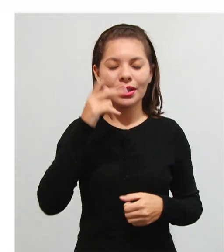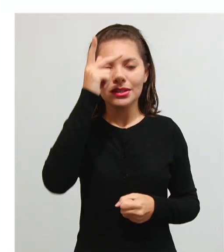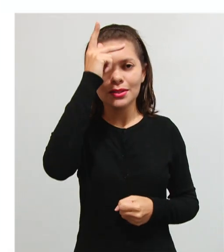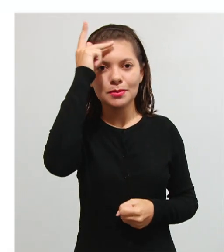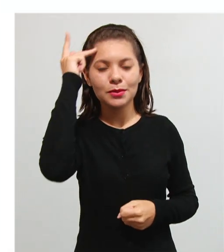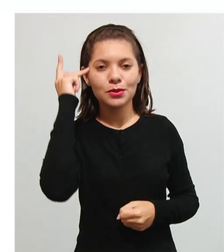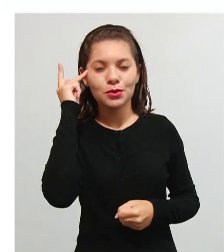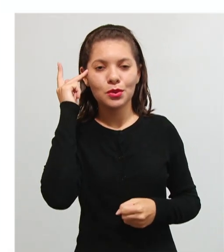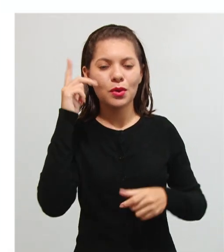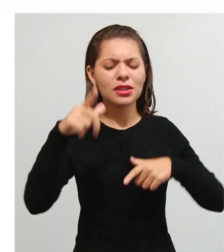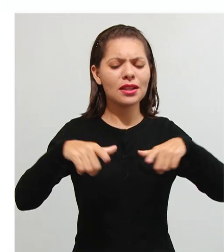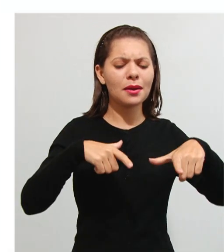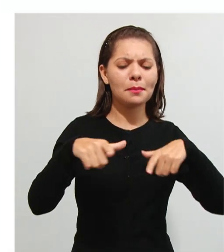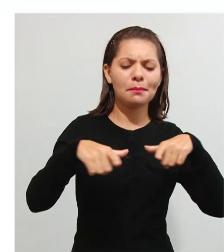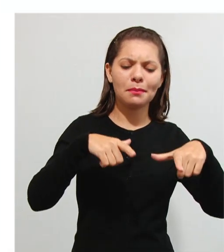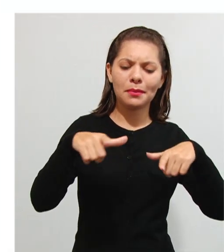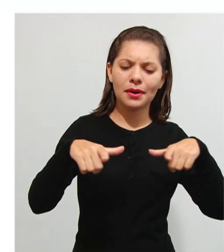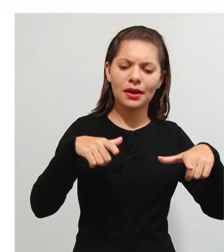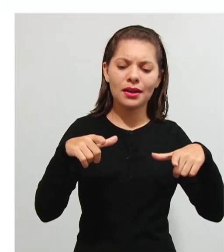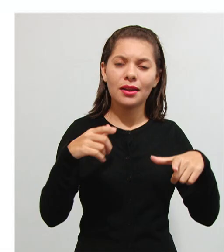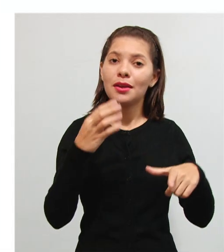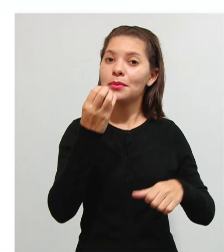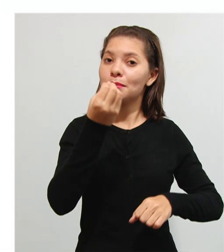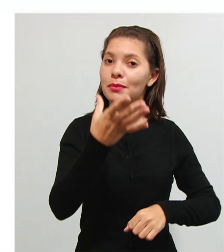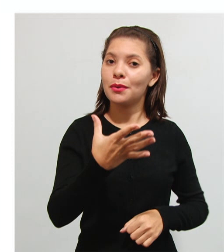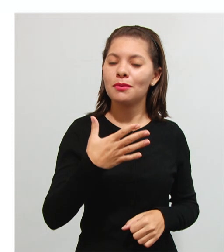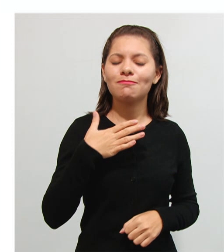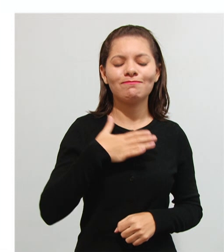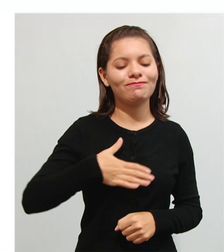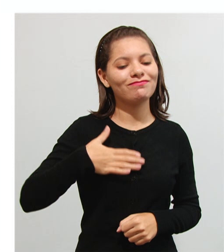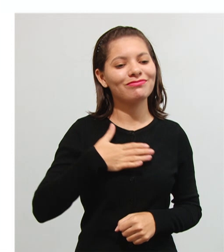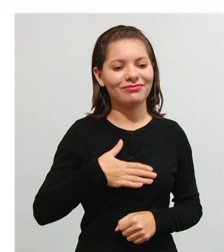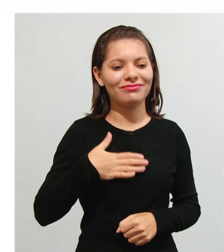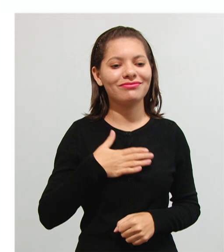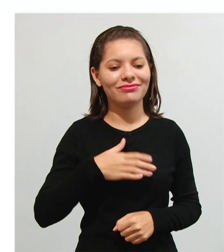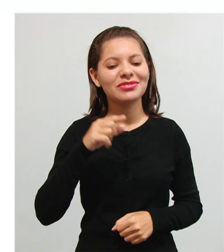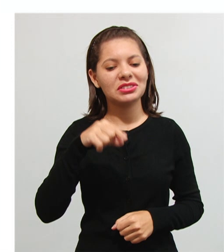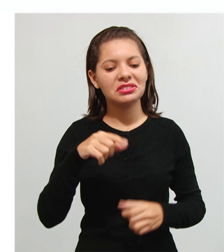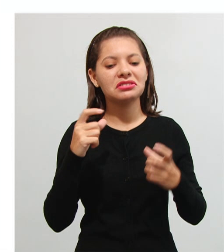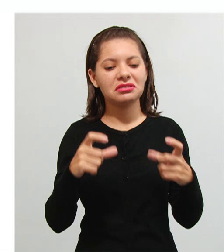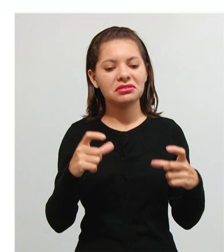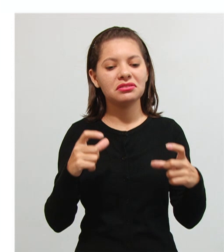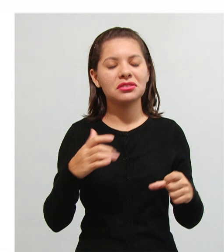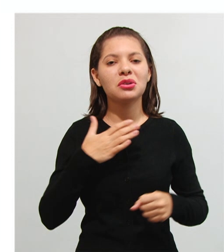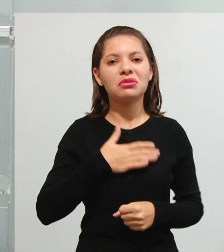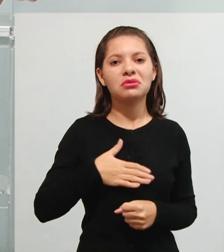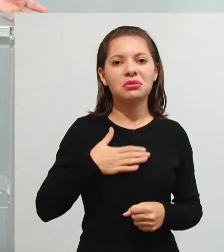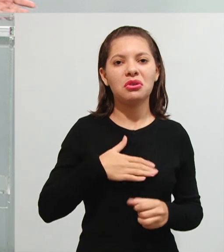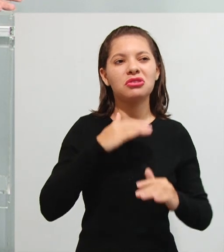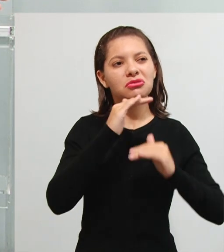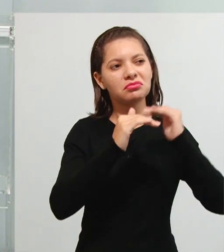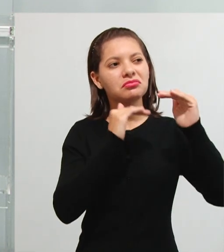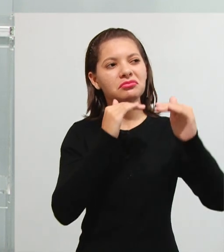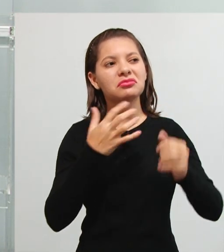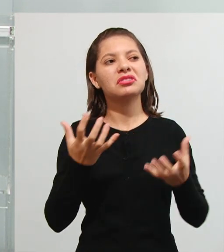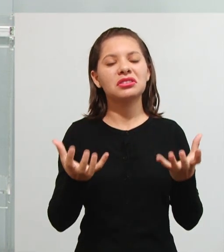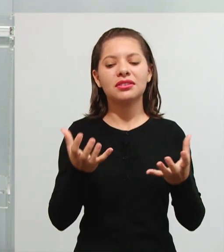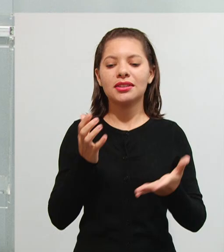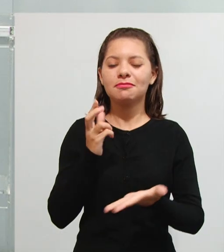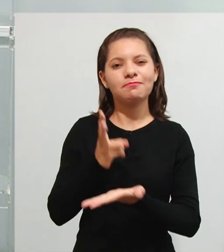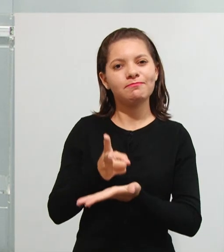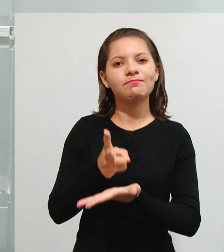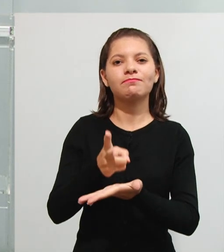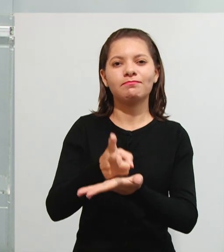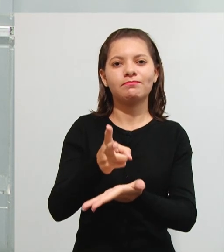as suas atividades e elas gostam de estar ali de desenvolver o que elas fazem de querer continuar mesmo né